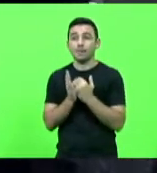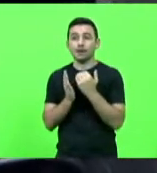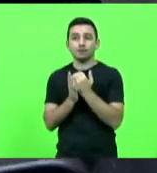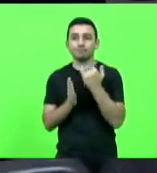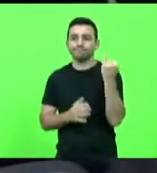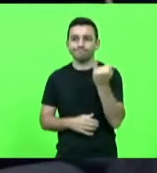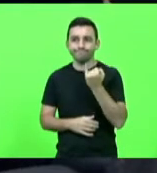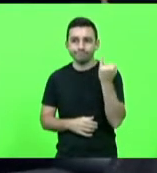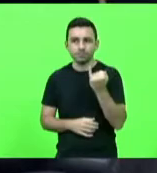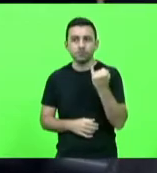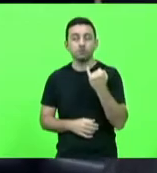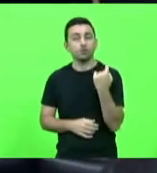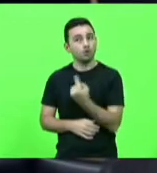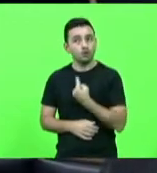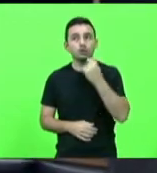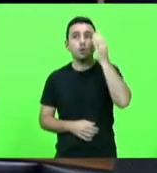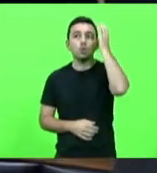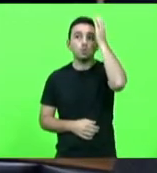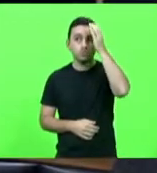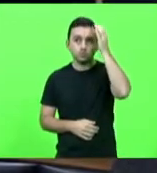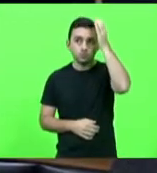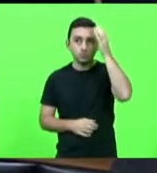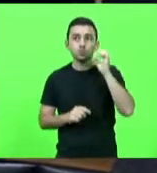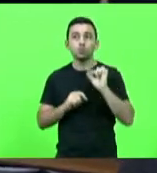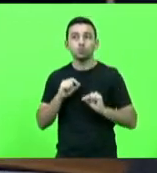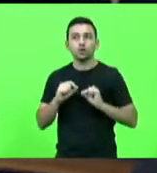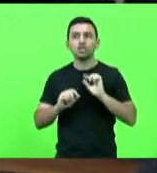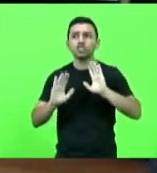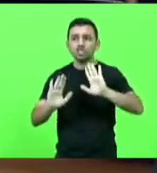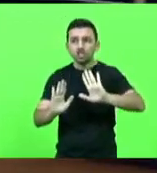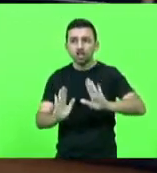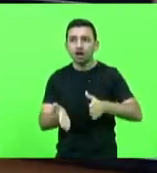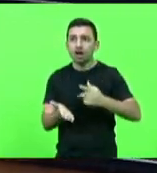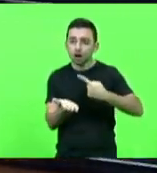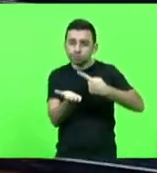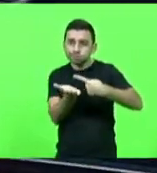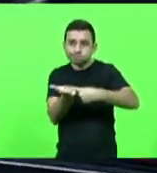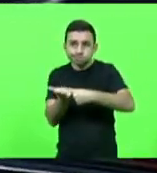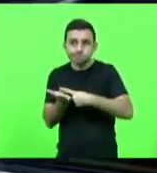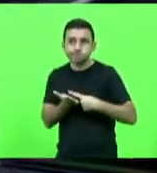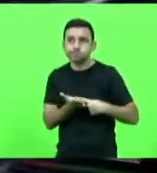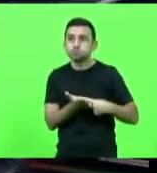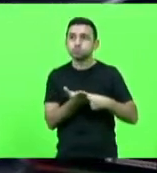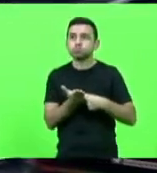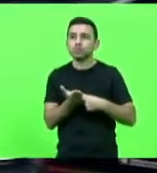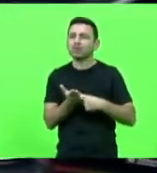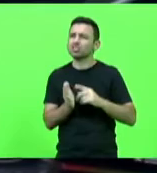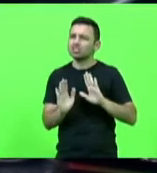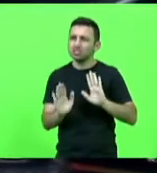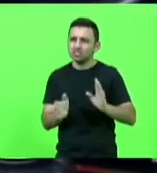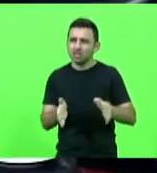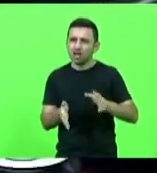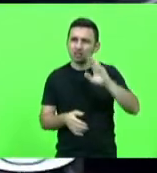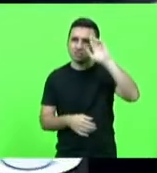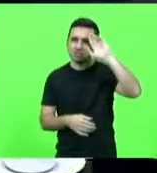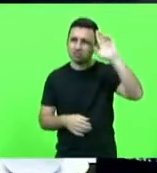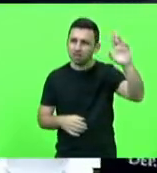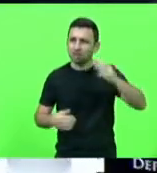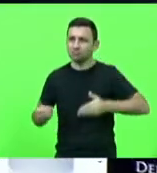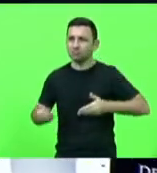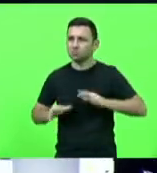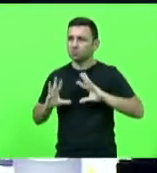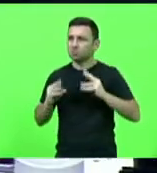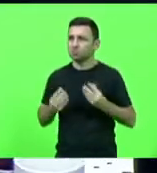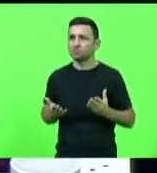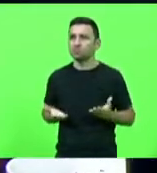nossa consciência, é de que esse já foi um acordo feito entre as partes, patronal e empregados. Já, nós aqui